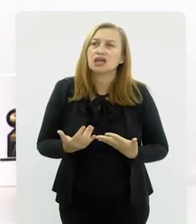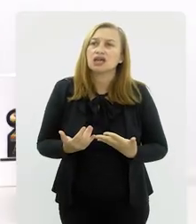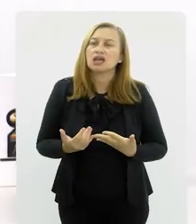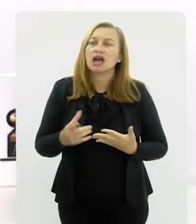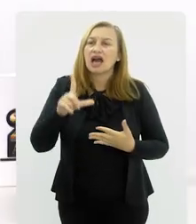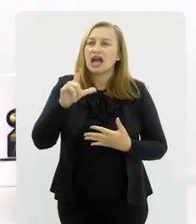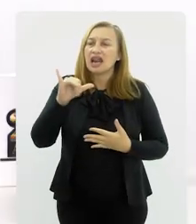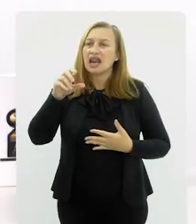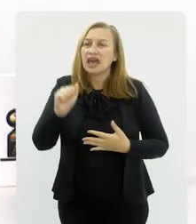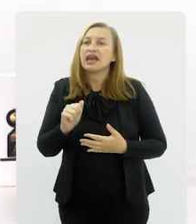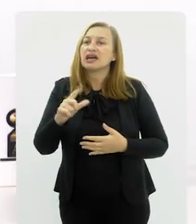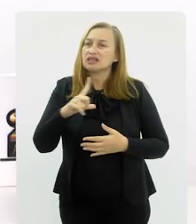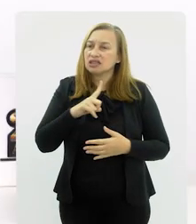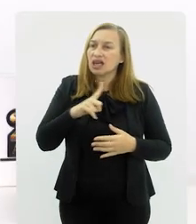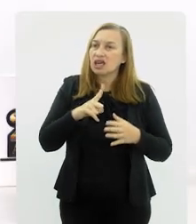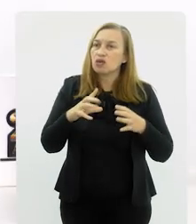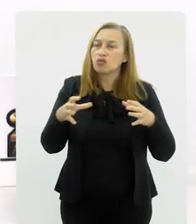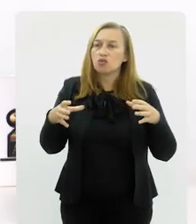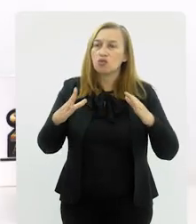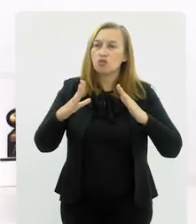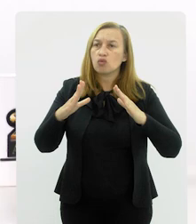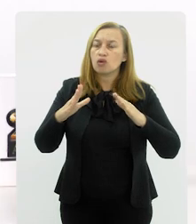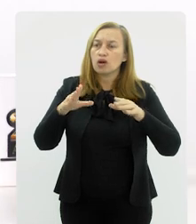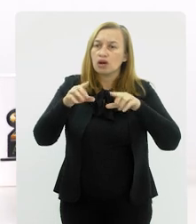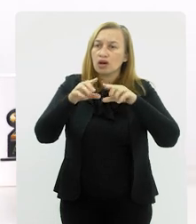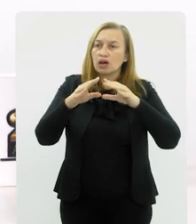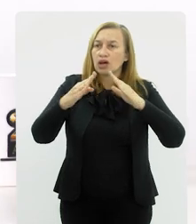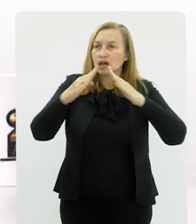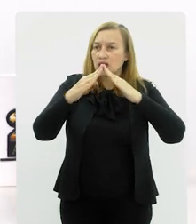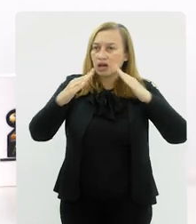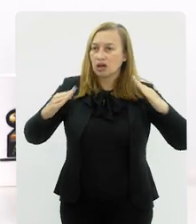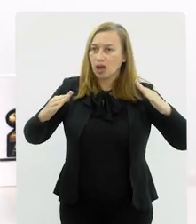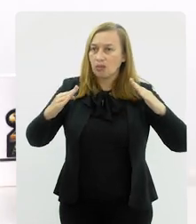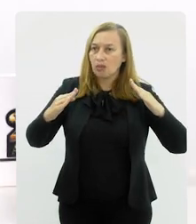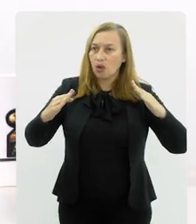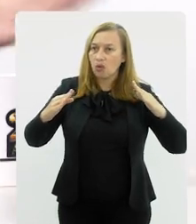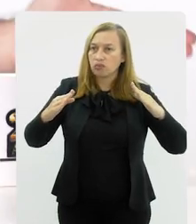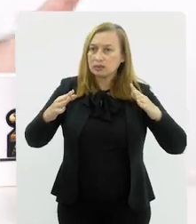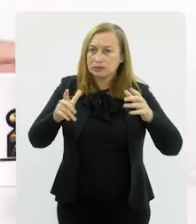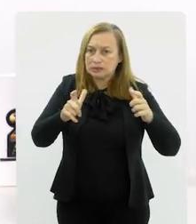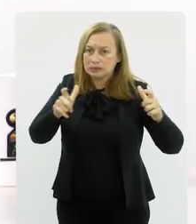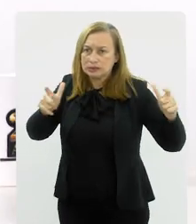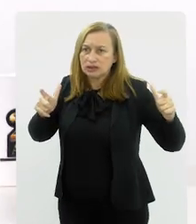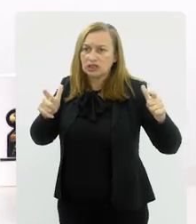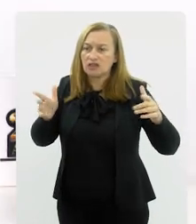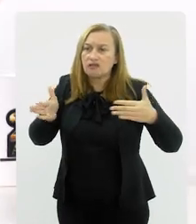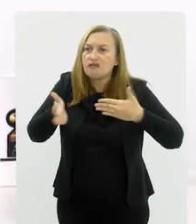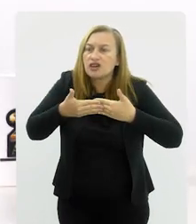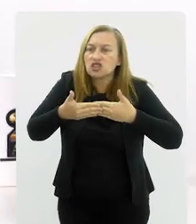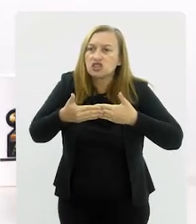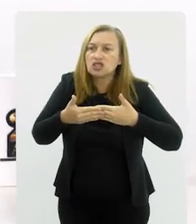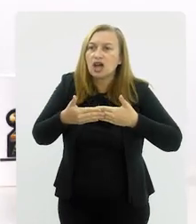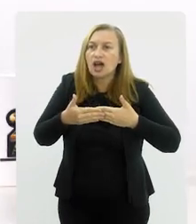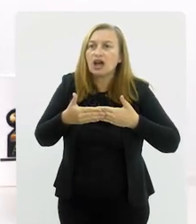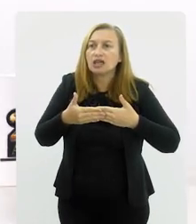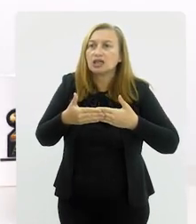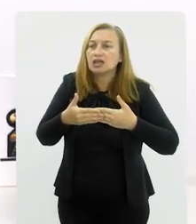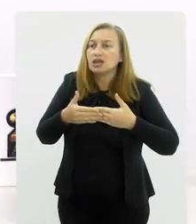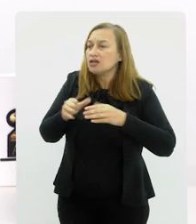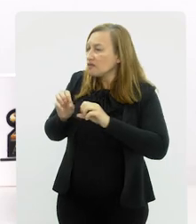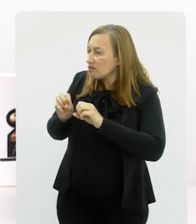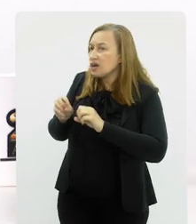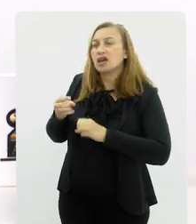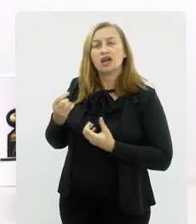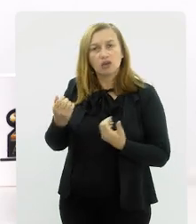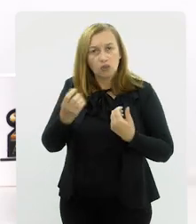isso. A Liga tem um galpão lá em São Paulo fechado, porque o Império não foi para lá, então tem um galpão fechado. Coloca uma